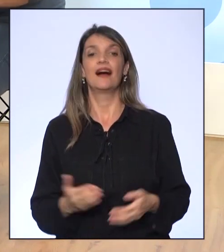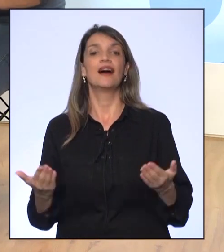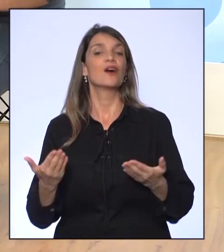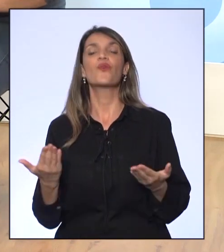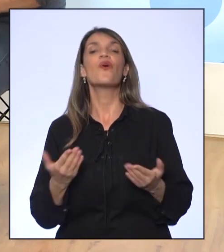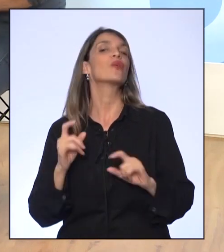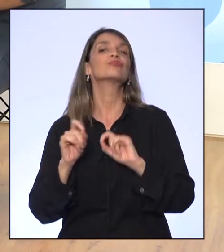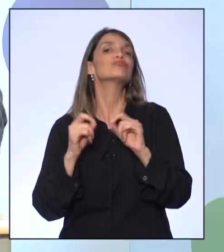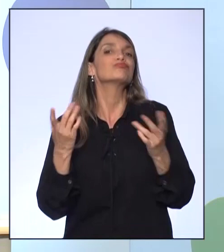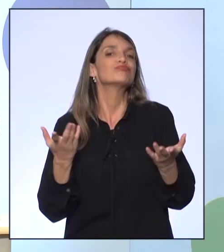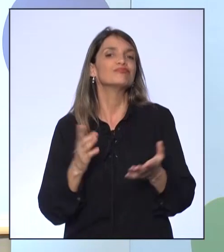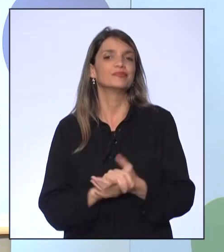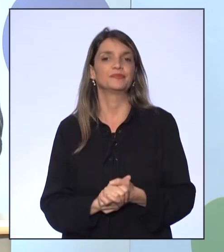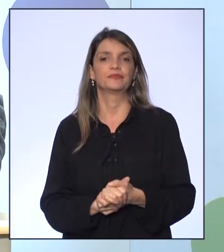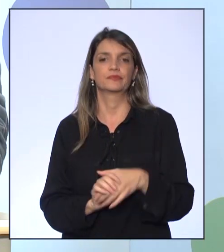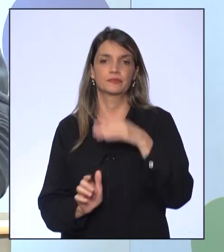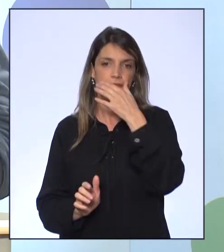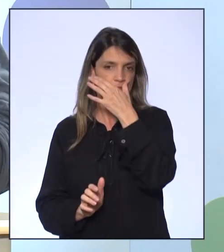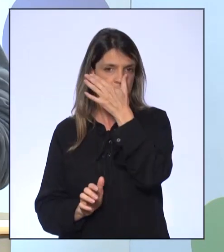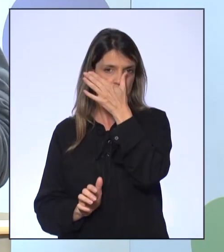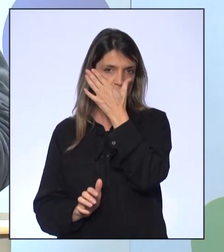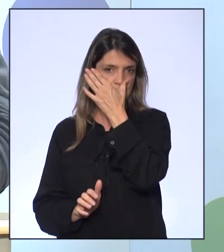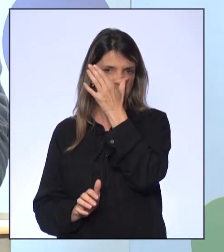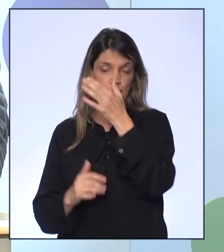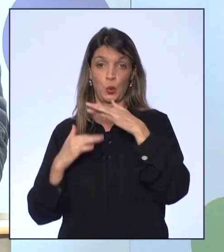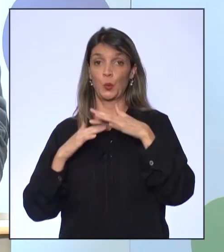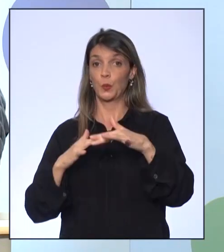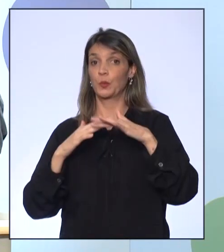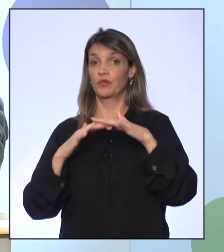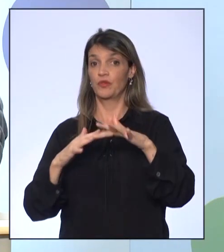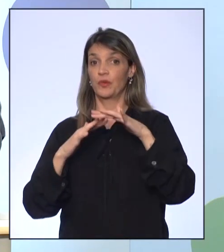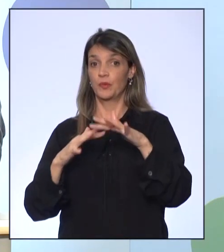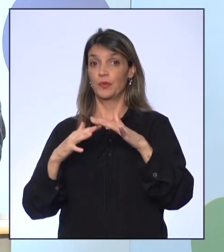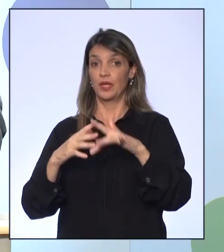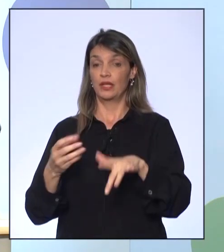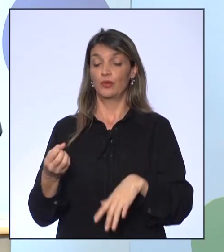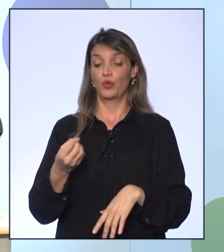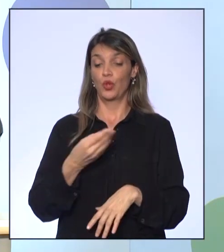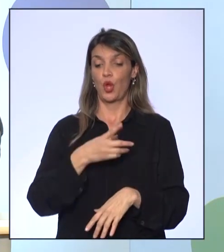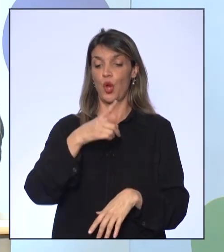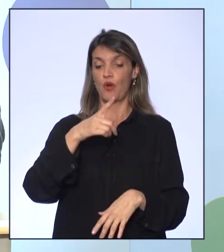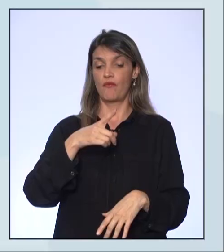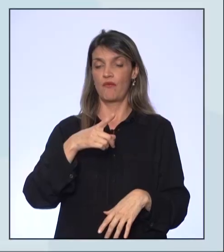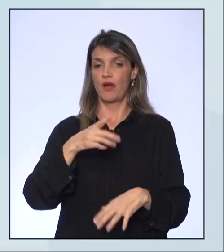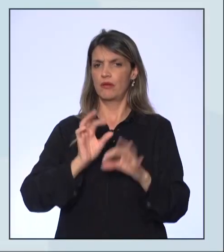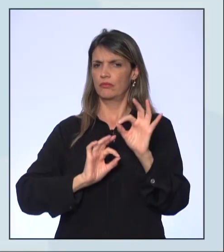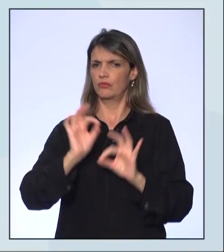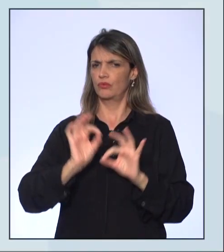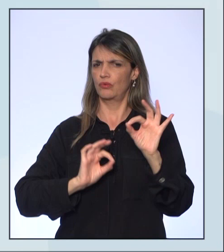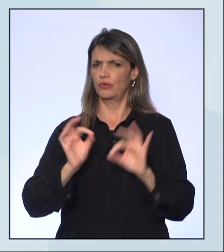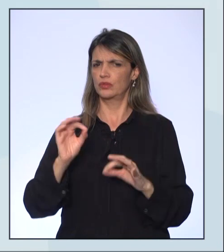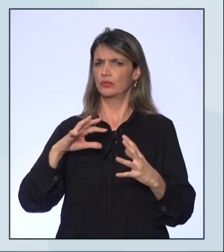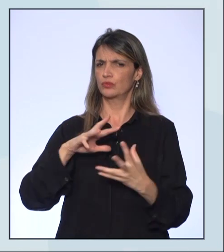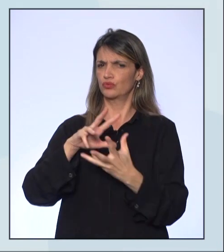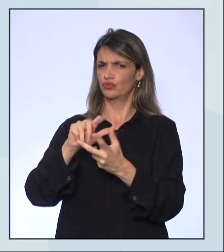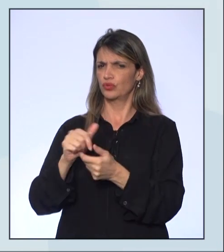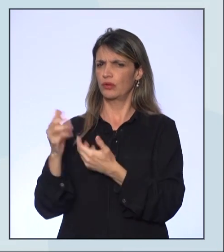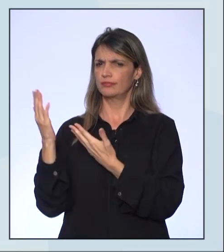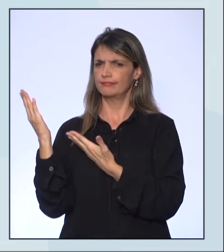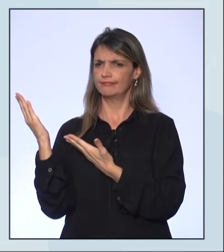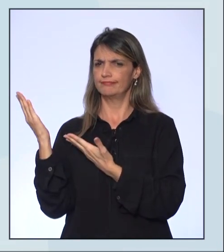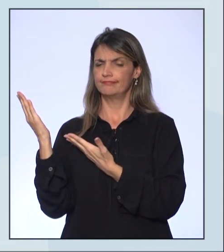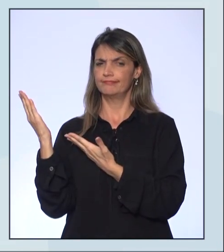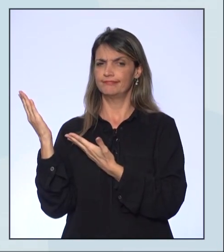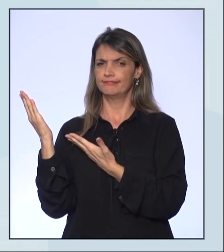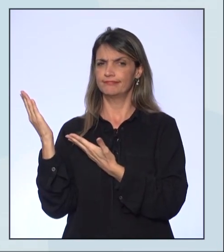agora nesse momento? Então, agora nós vamos falar sobre a questão do movimento aí da nova ordem mundial, né? Nós vamos ter aí na imagem de vocês na tela,